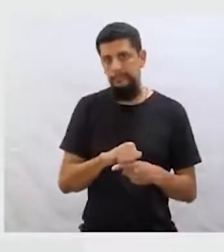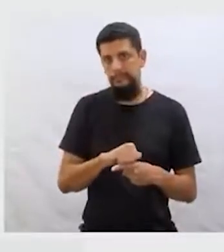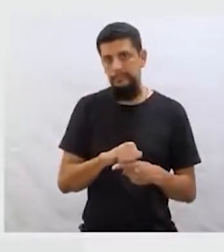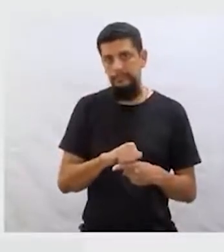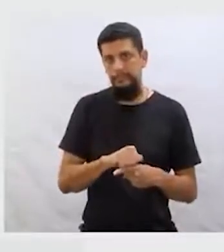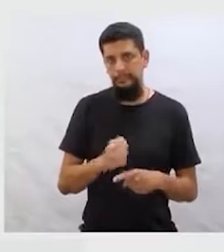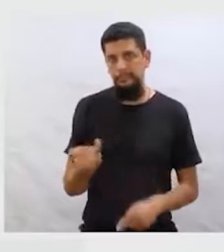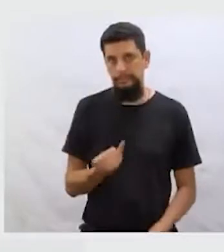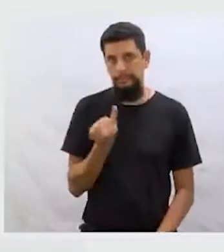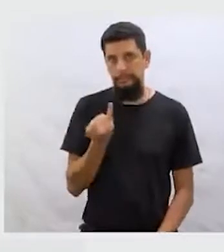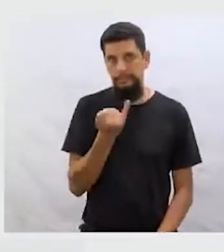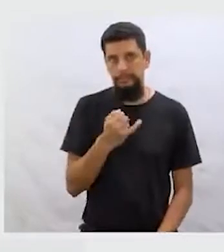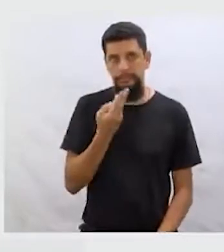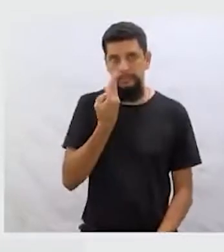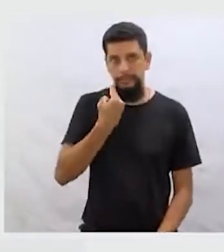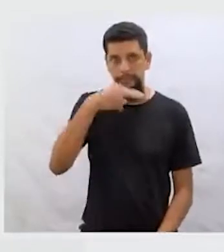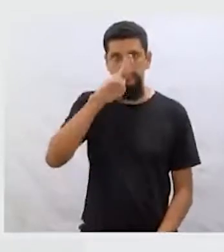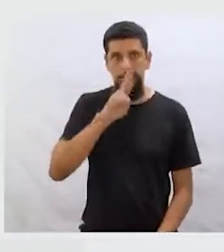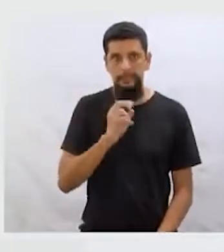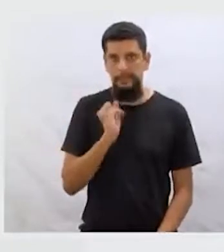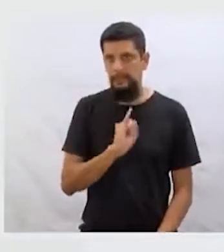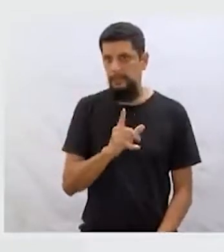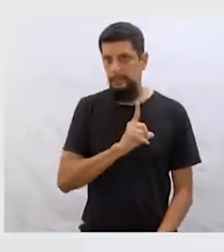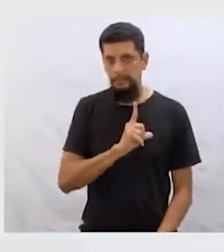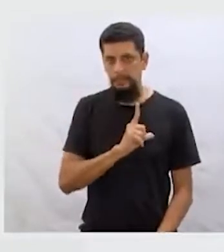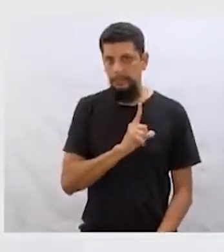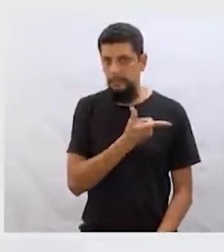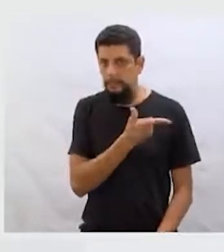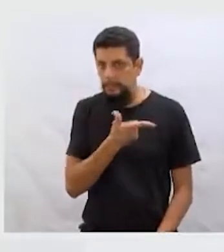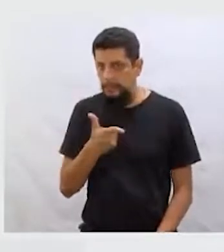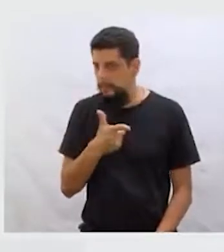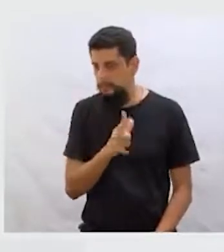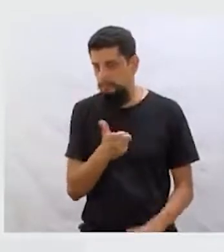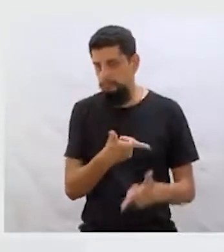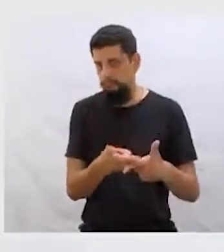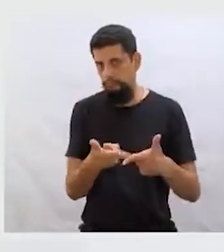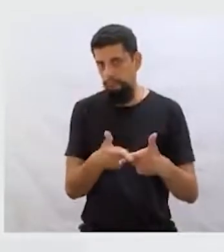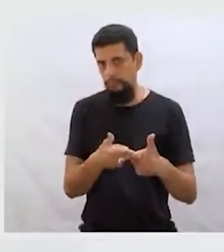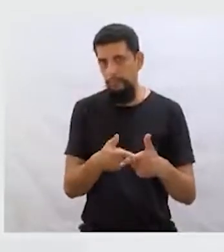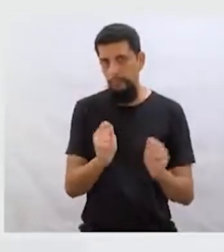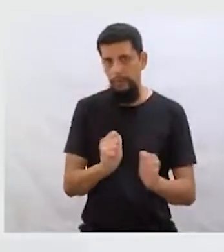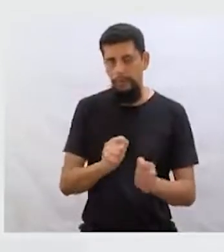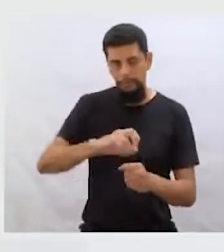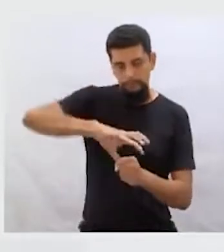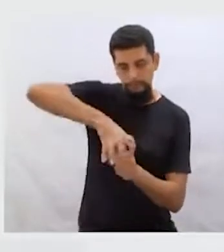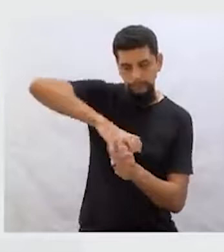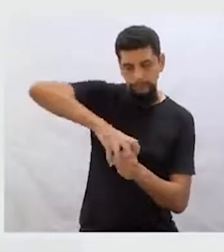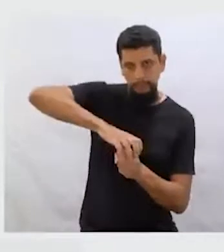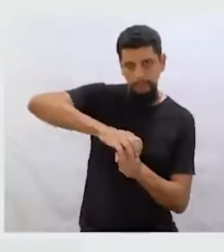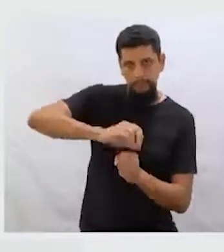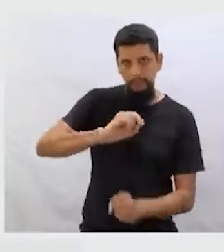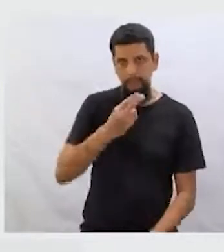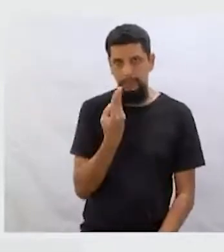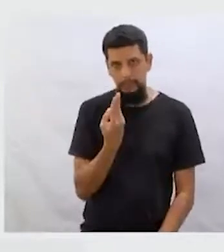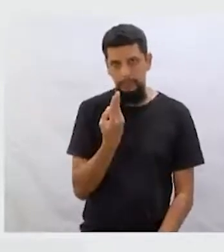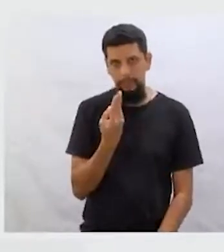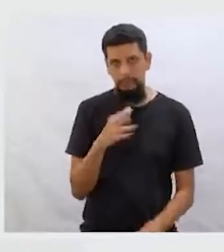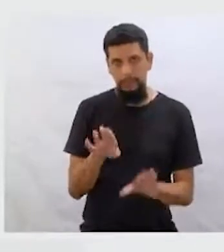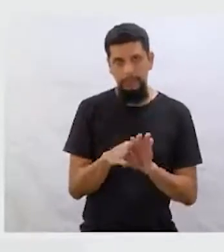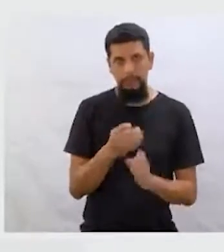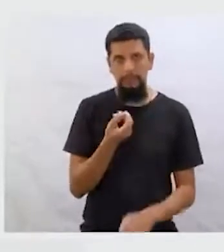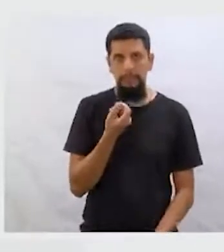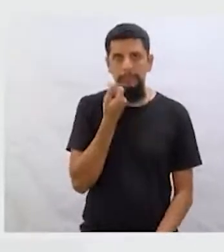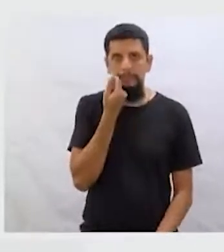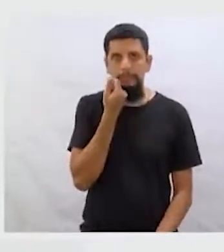borracha. É importante também palitos. Se você não tiver, não tem problema. Você pode separar ou tampinhas ou usar mesmo